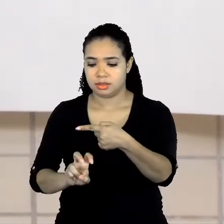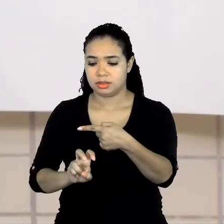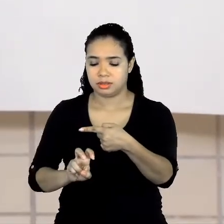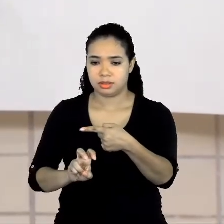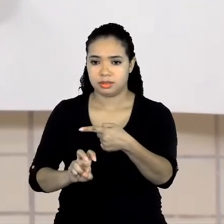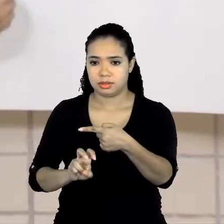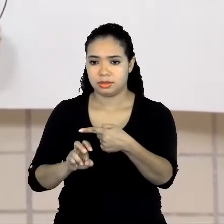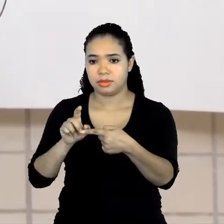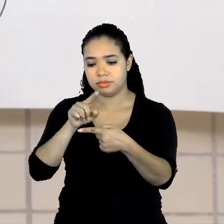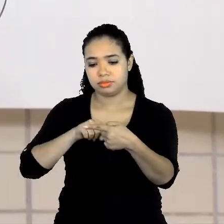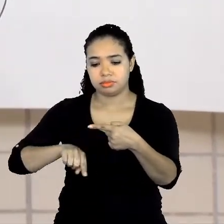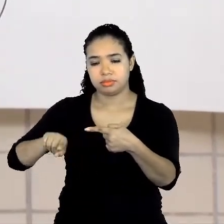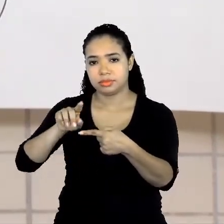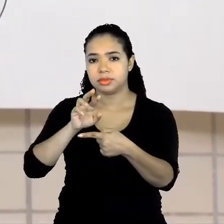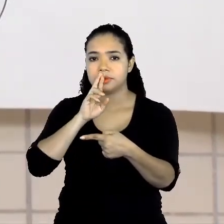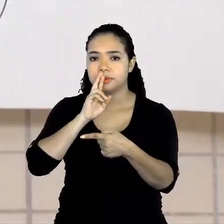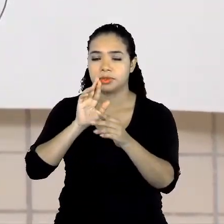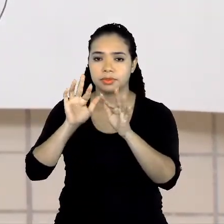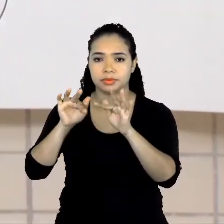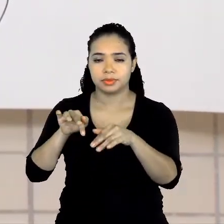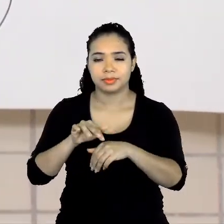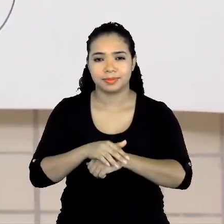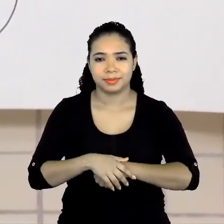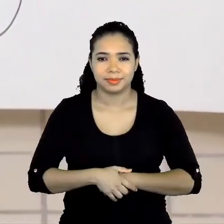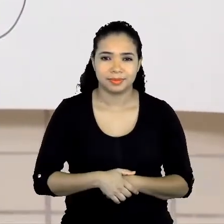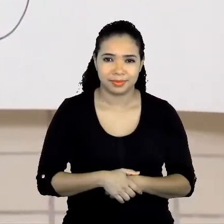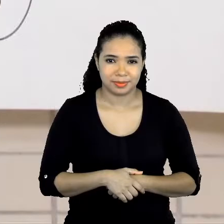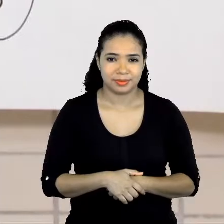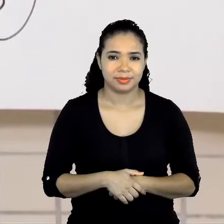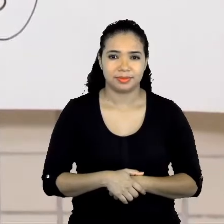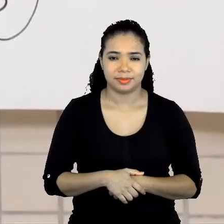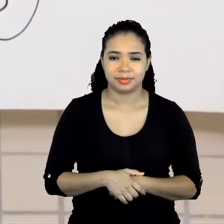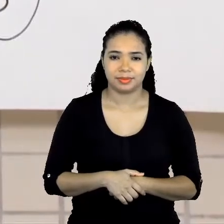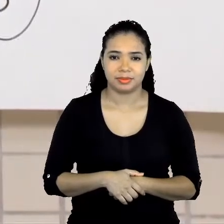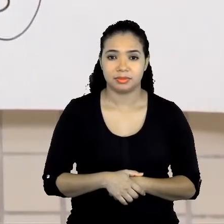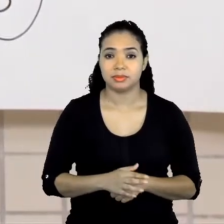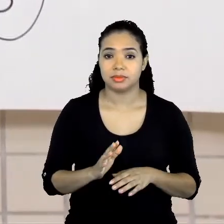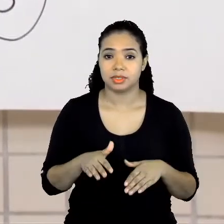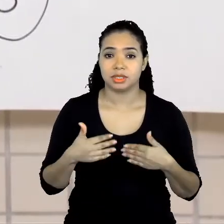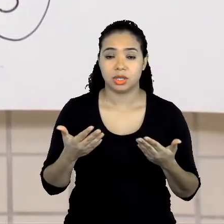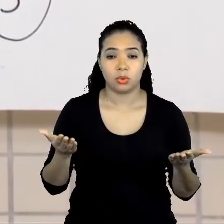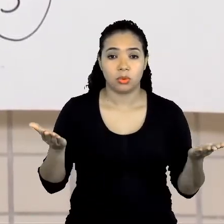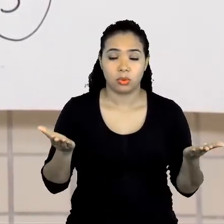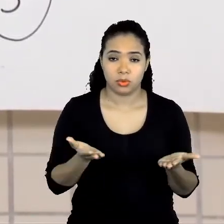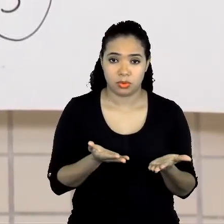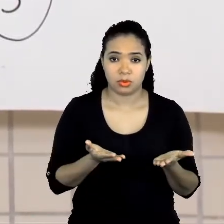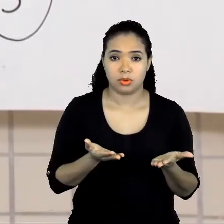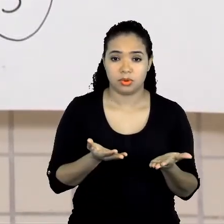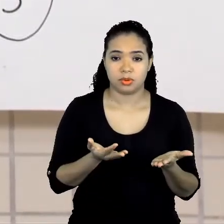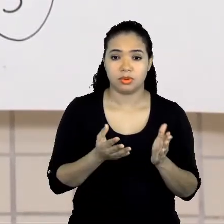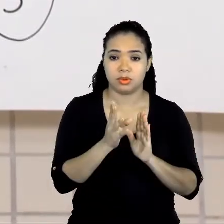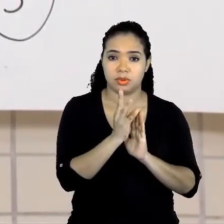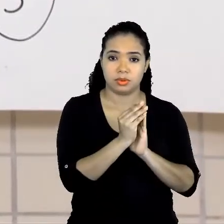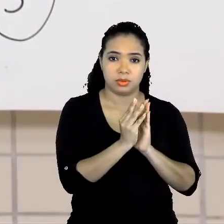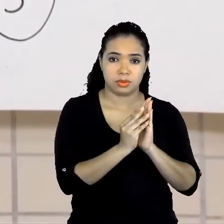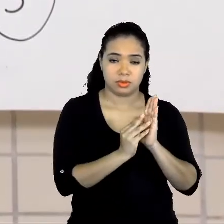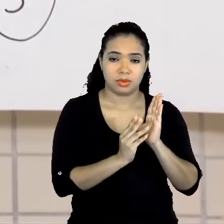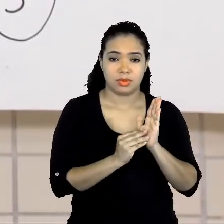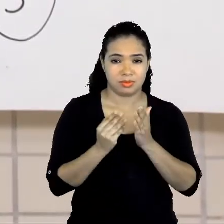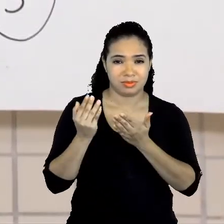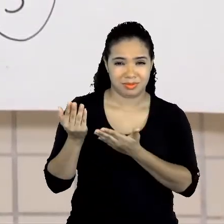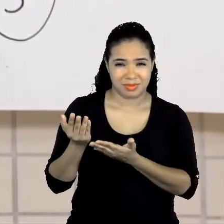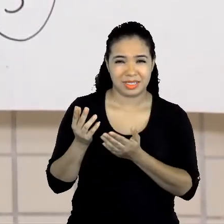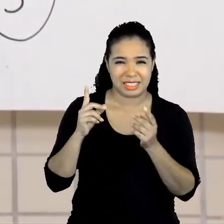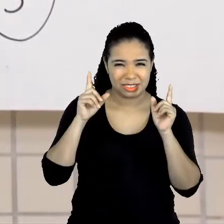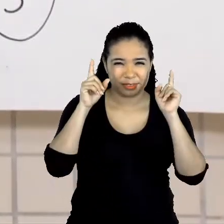16 quintos, encontrei a fração irredutível. Olha, turma, por hoje, esse conteúdo pegou